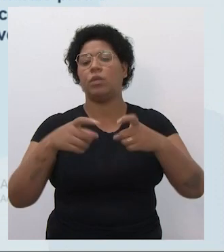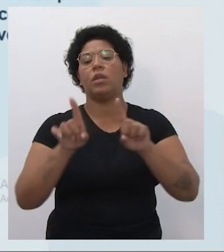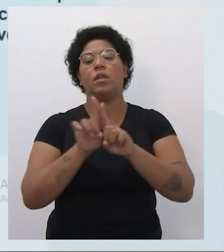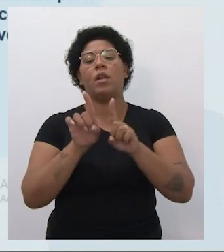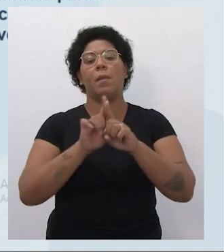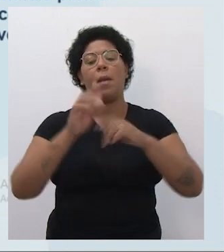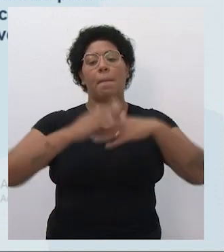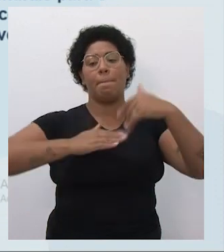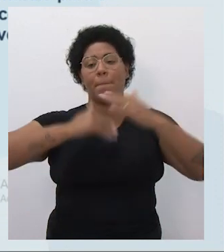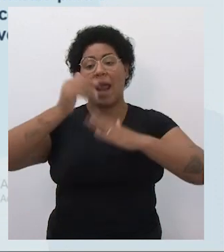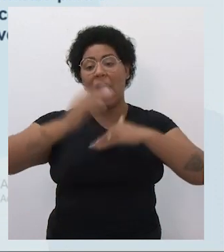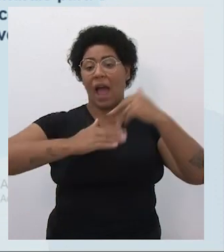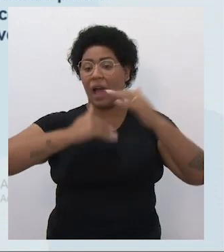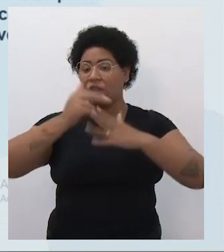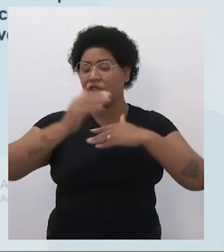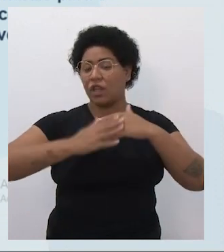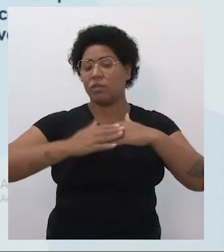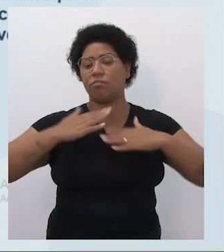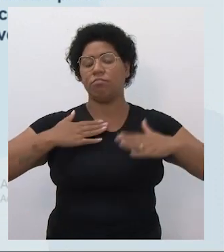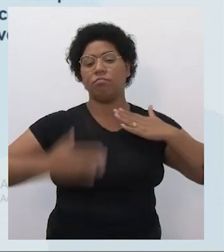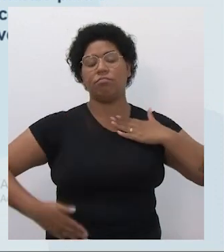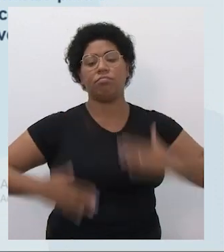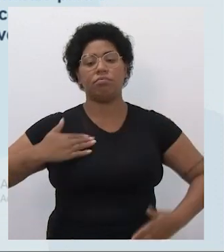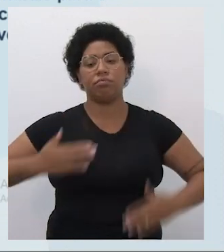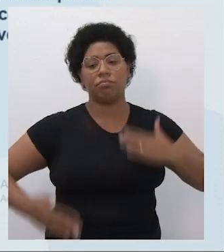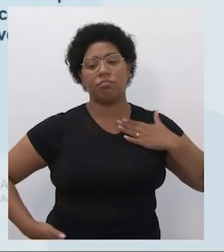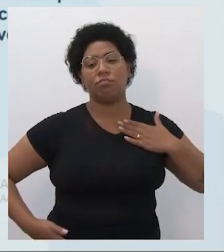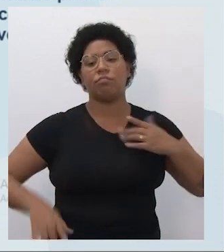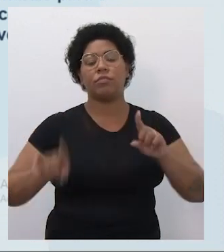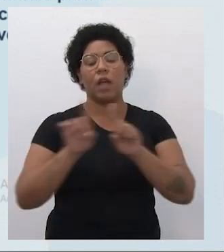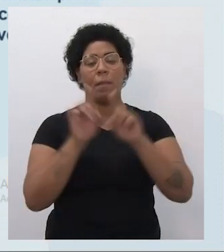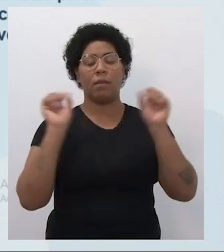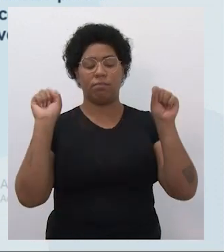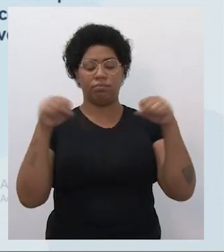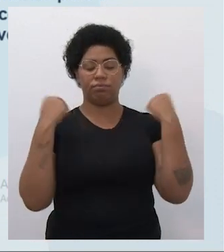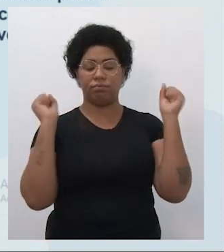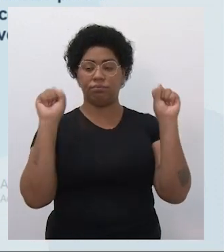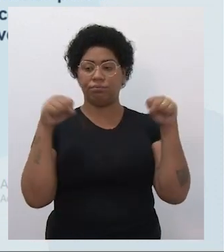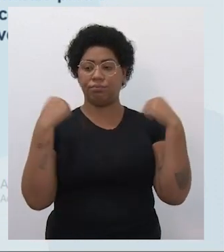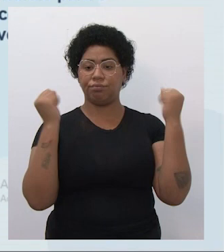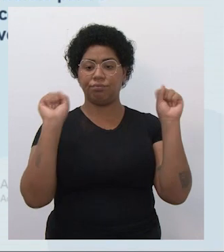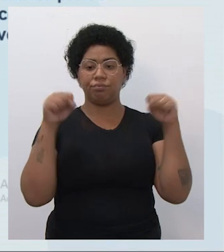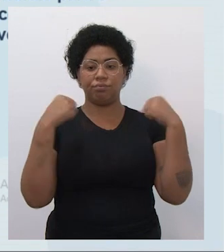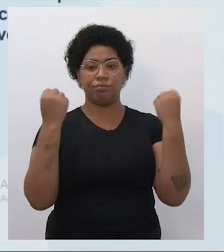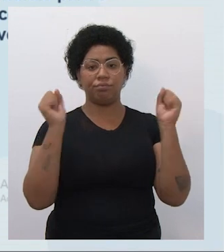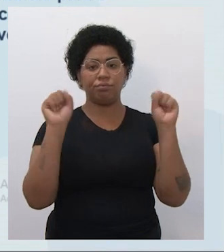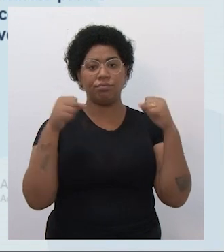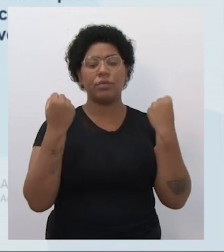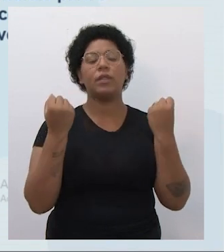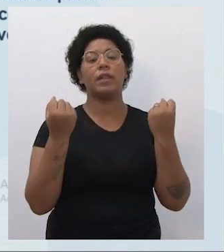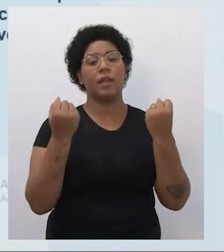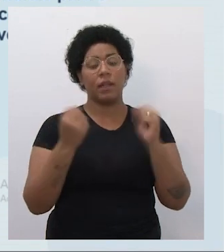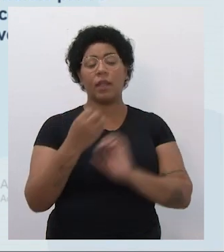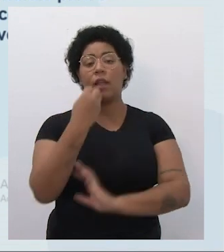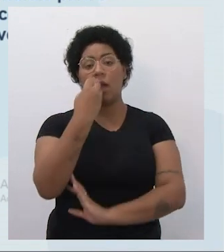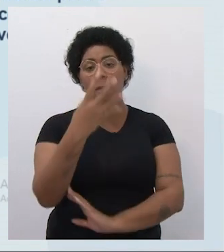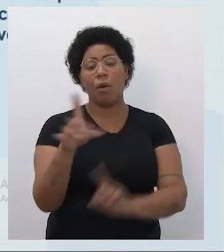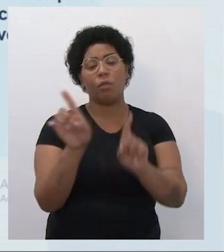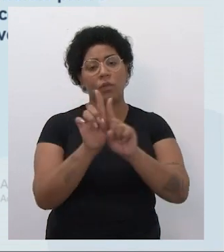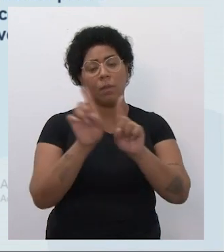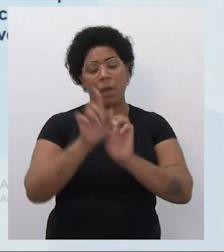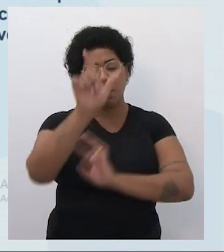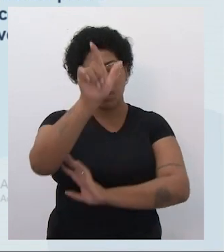as ginásticas. Algumas práticas corporais são privilegiadas em determinados anos, a depender do